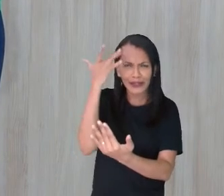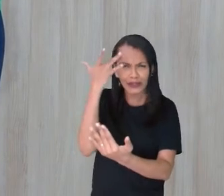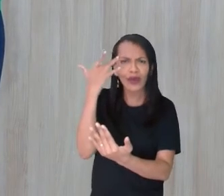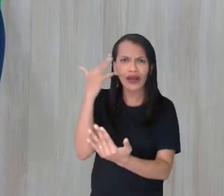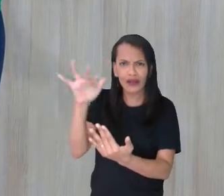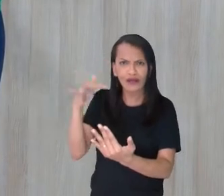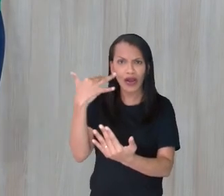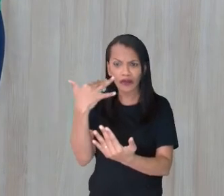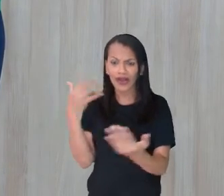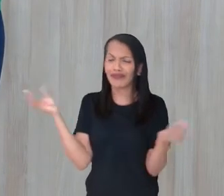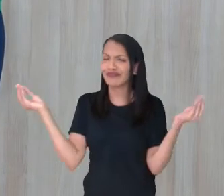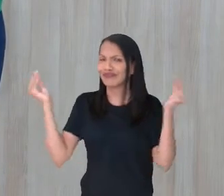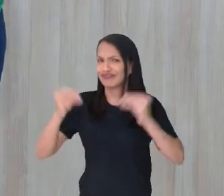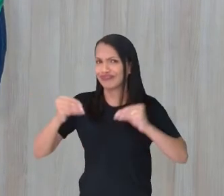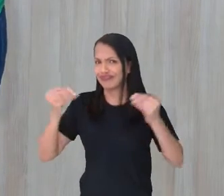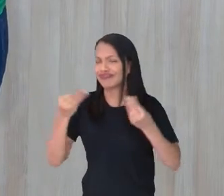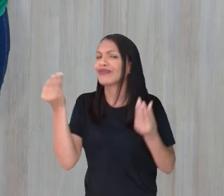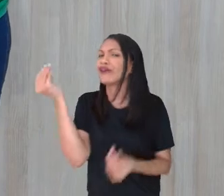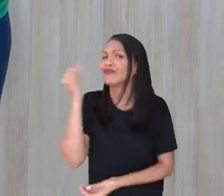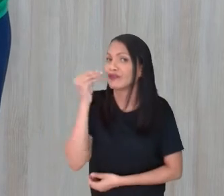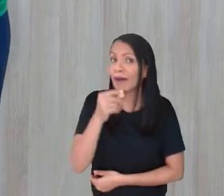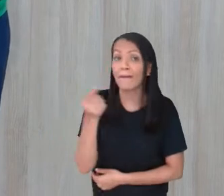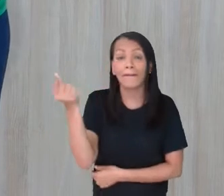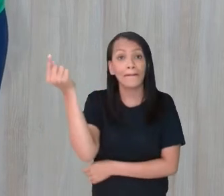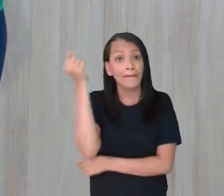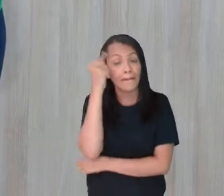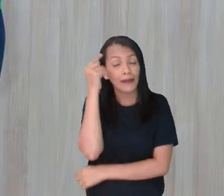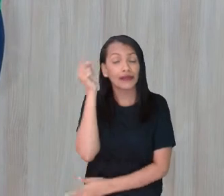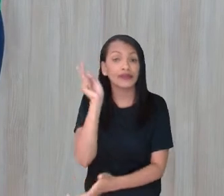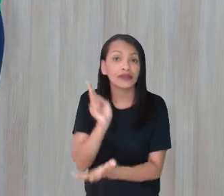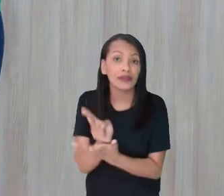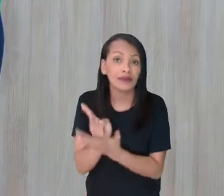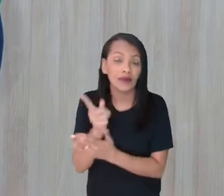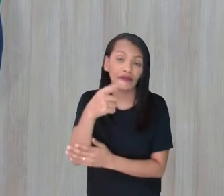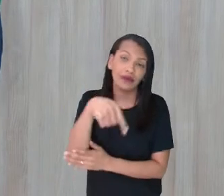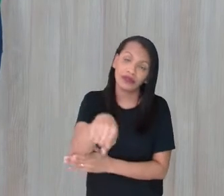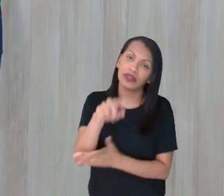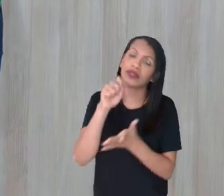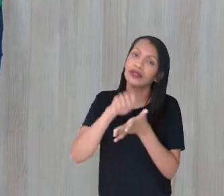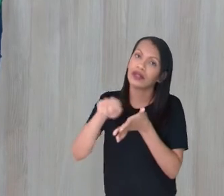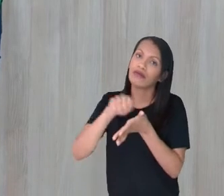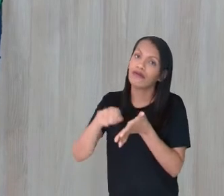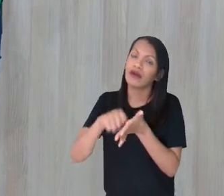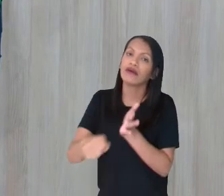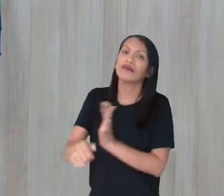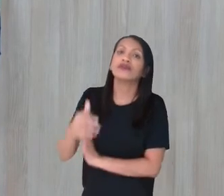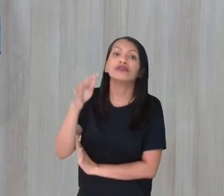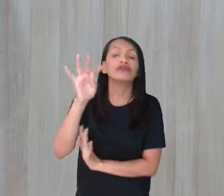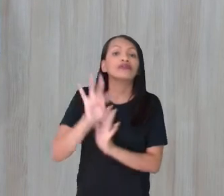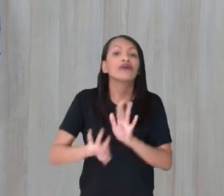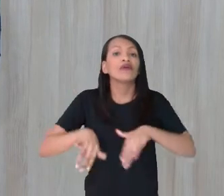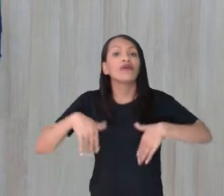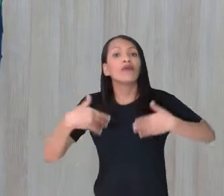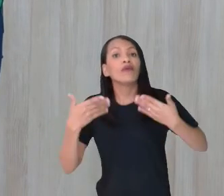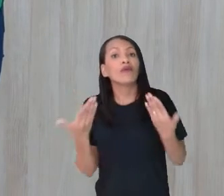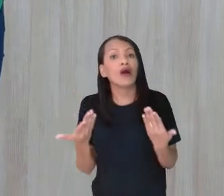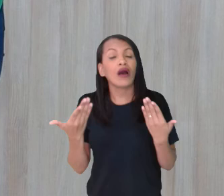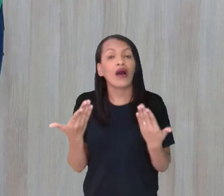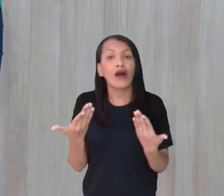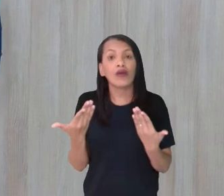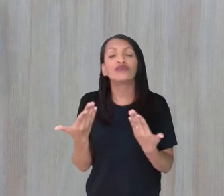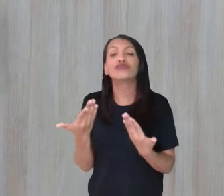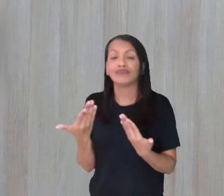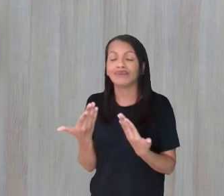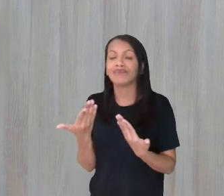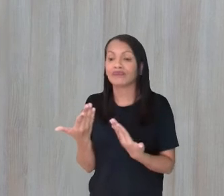interlocutor, foi falho, foi derrubado. Então, pense sempre, quando você estiver escrevendo um texto, quais são os contra-argumentos